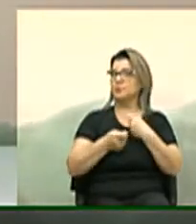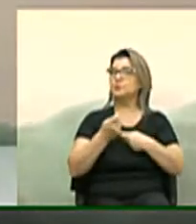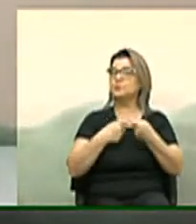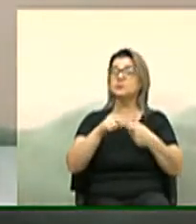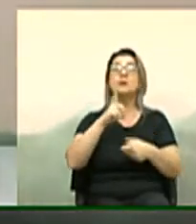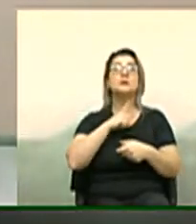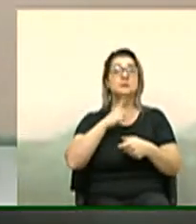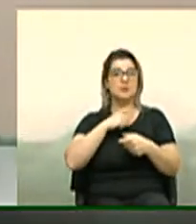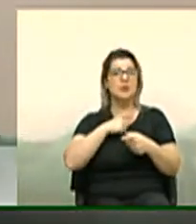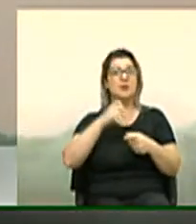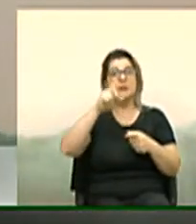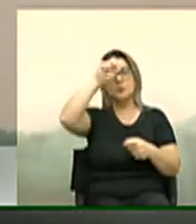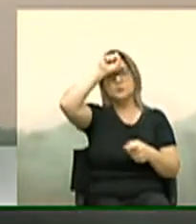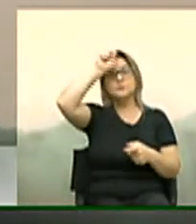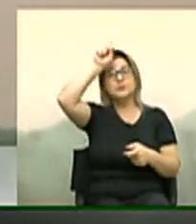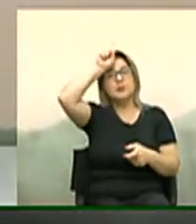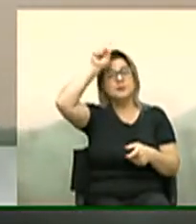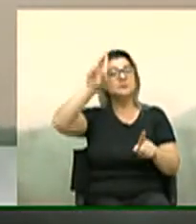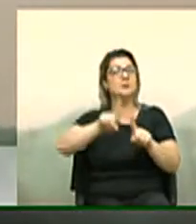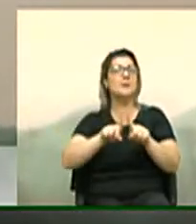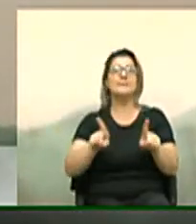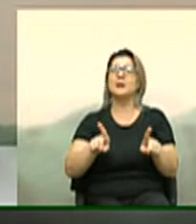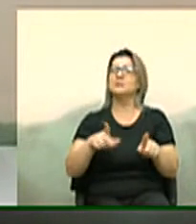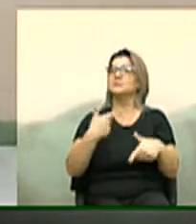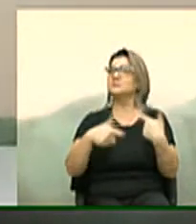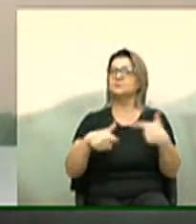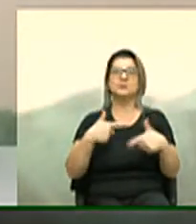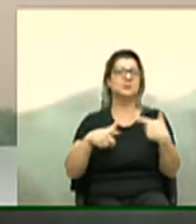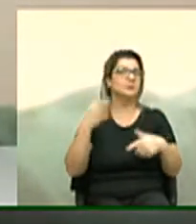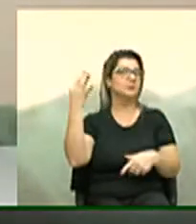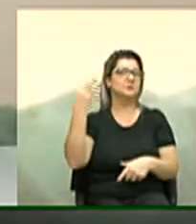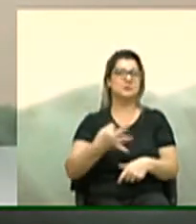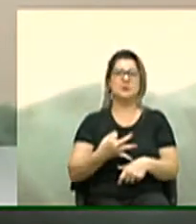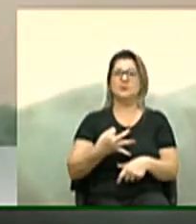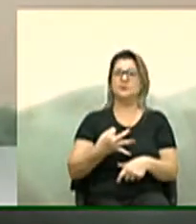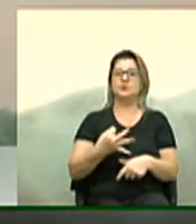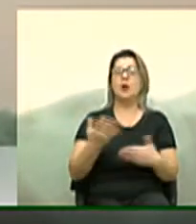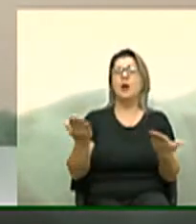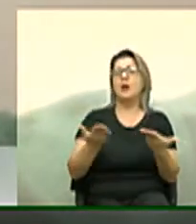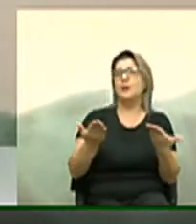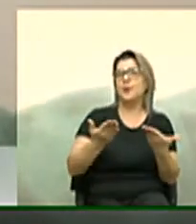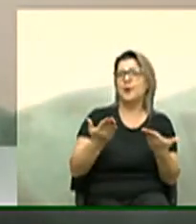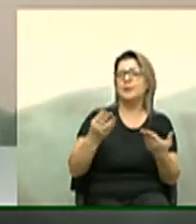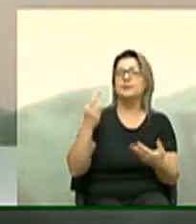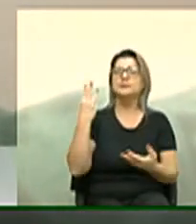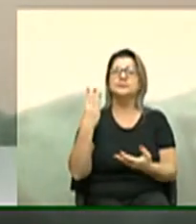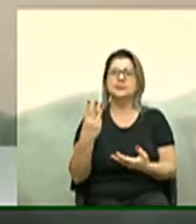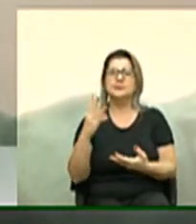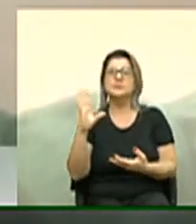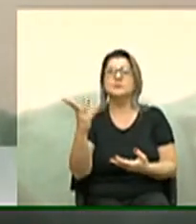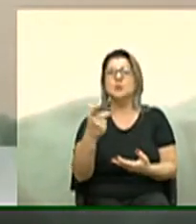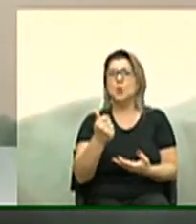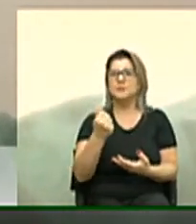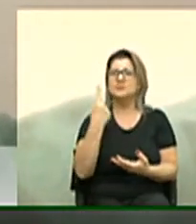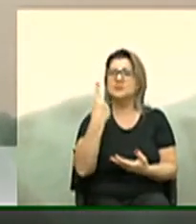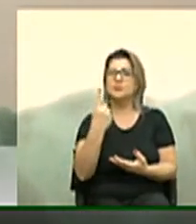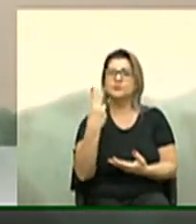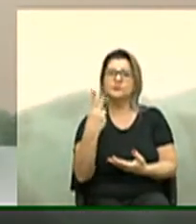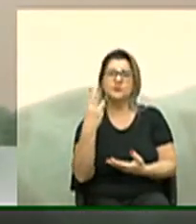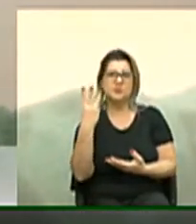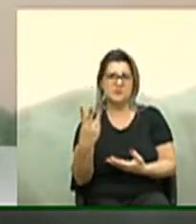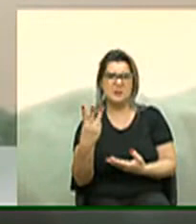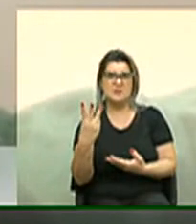mas não está atuando adequadamente. Agora, 3 milhões 123 mil desse